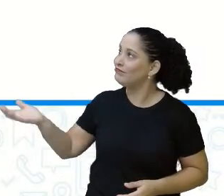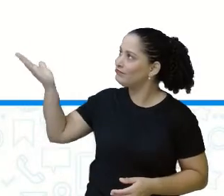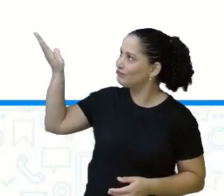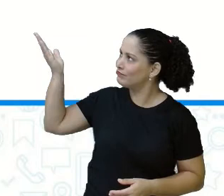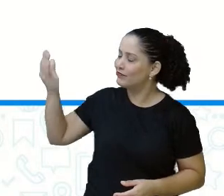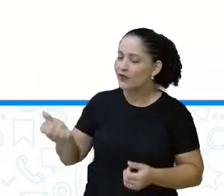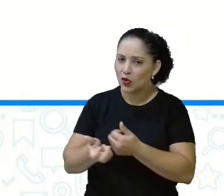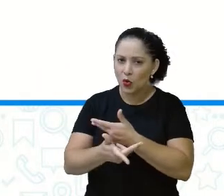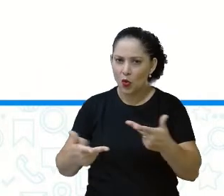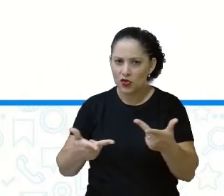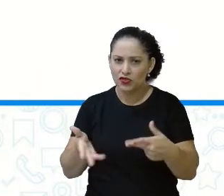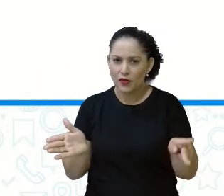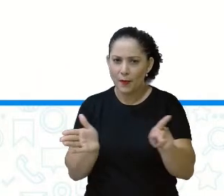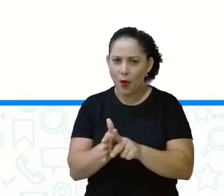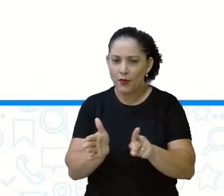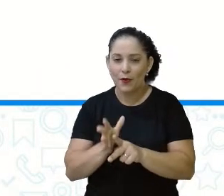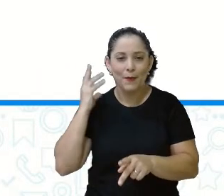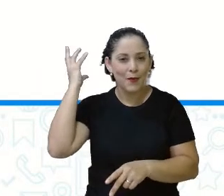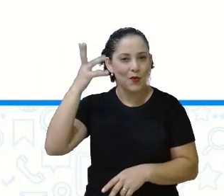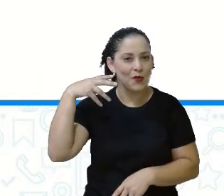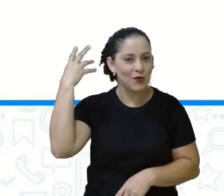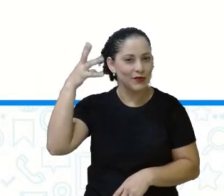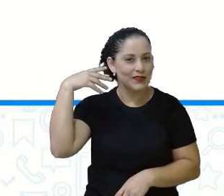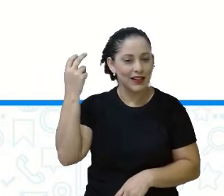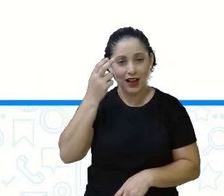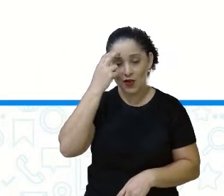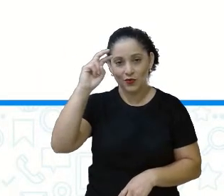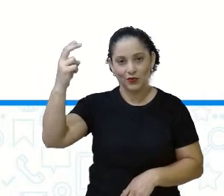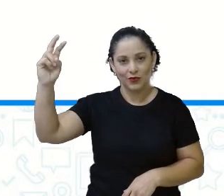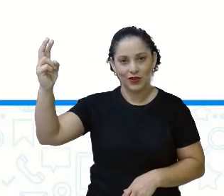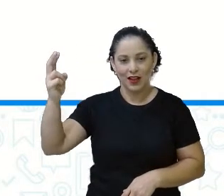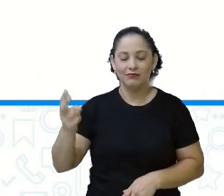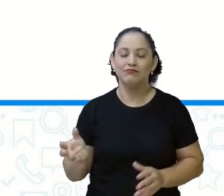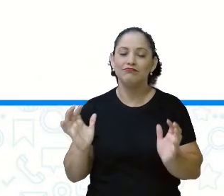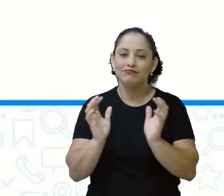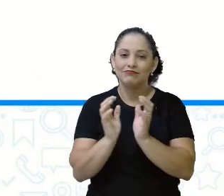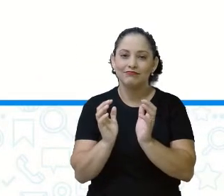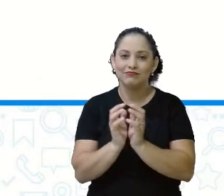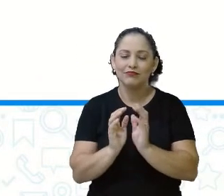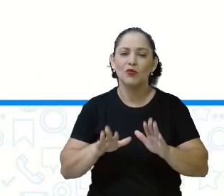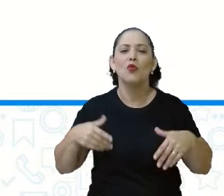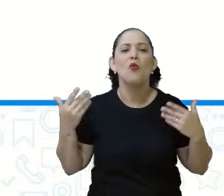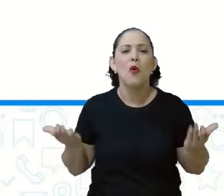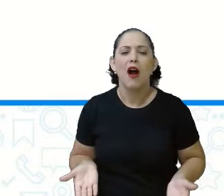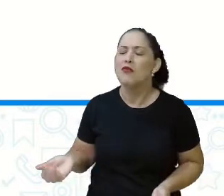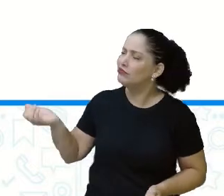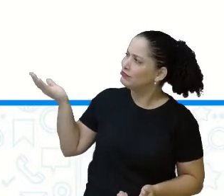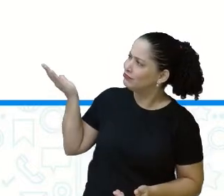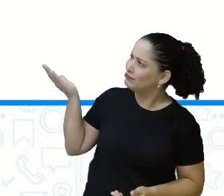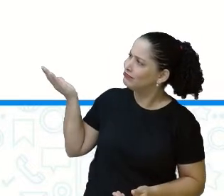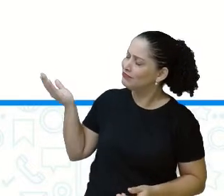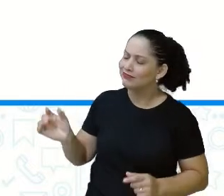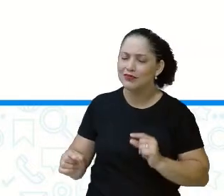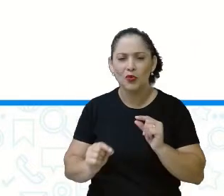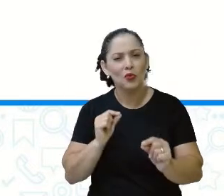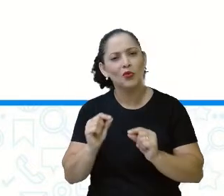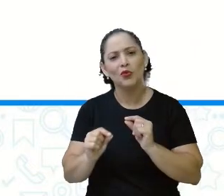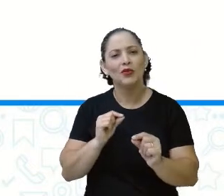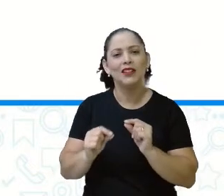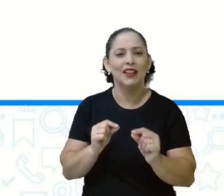instrumentos musicais que remetem a essa manifestação cultural. Que instrumentos musicais são esses, professores? São manifestações, ou